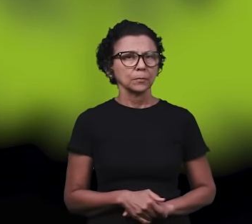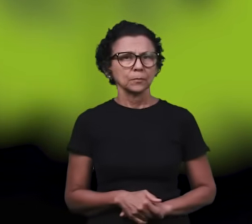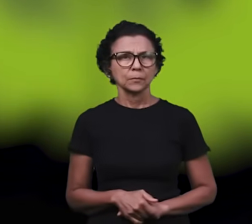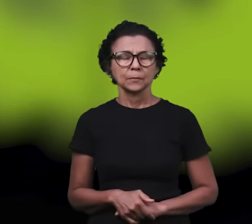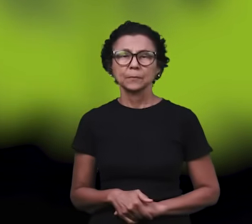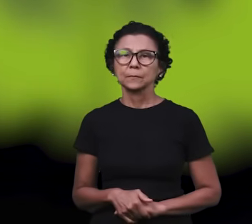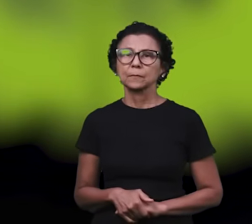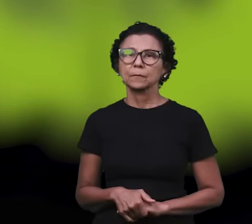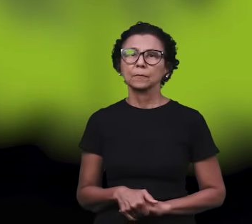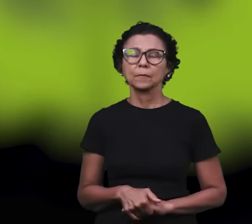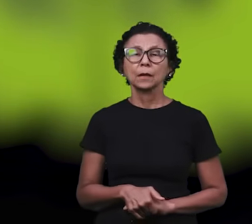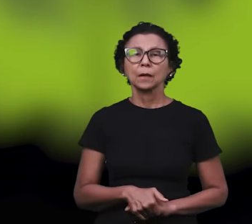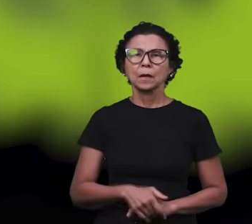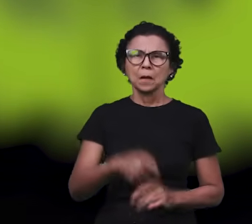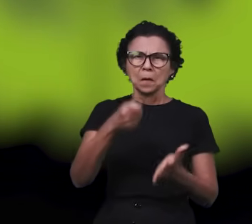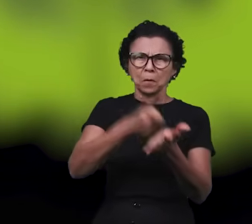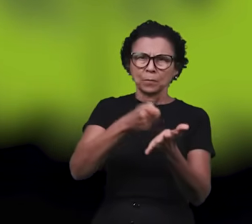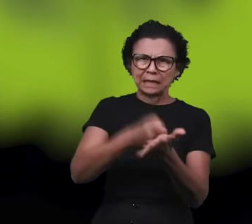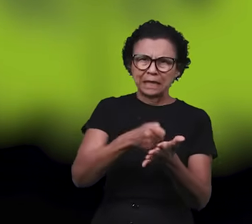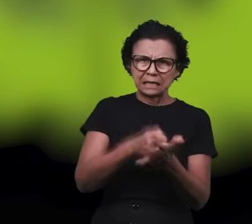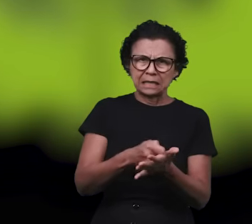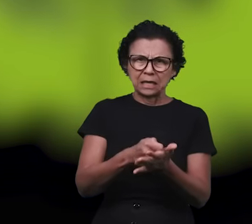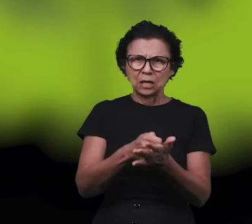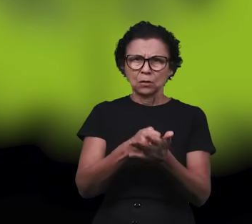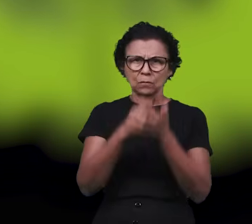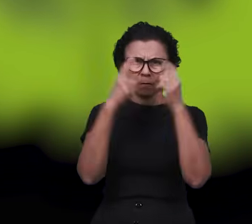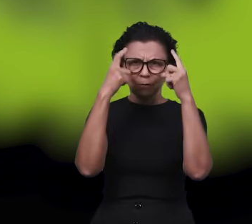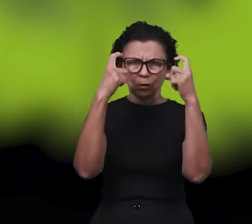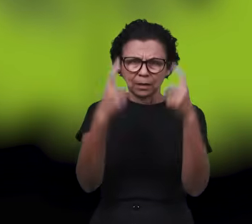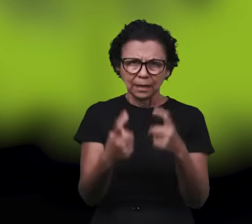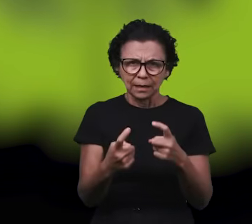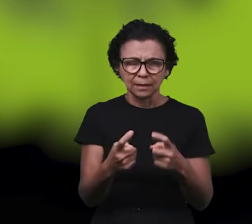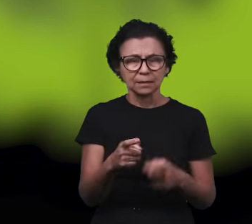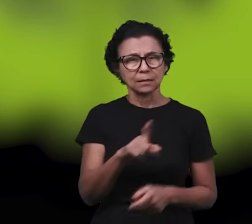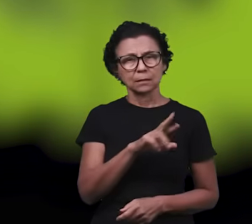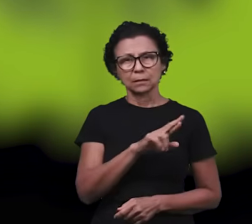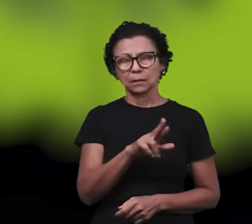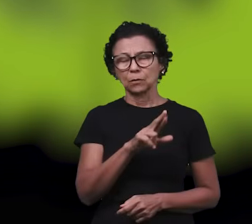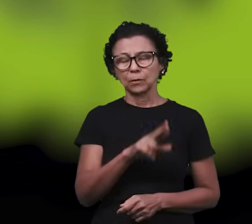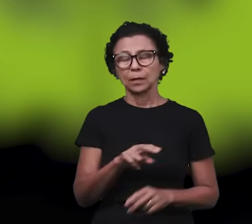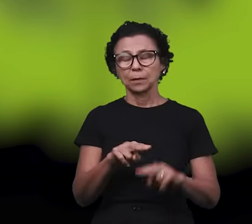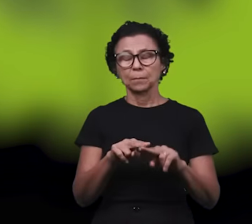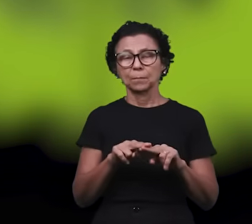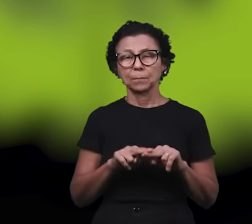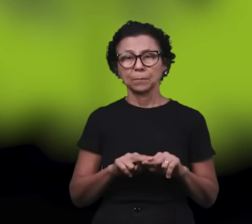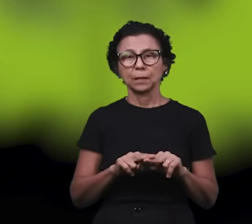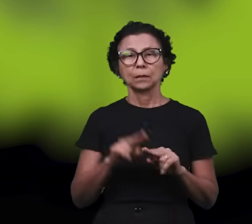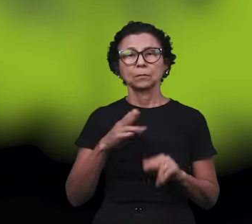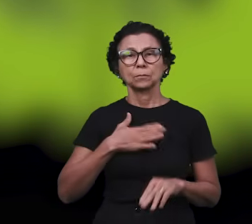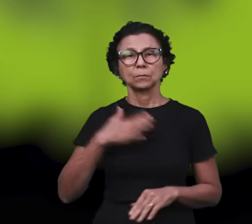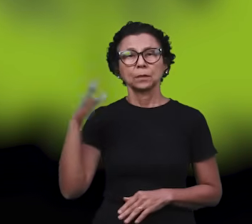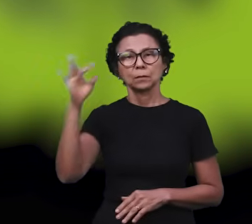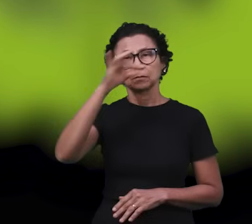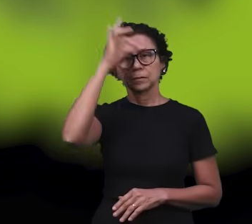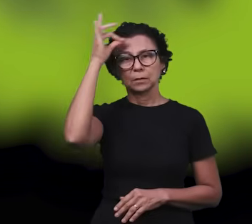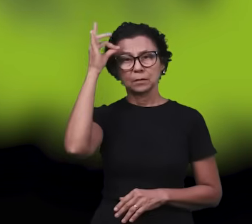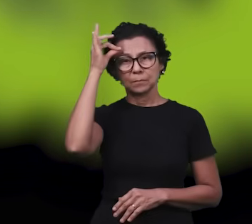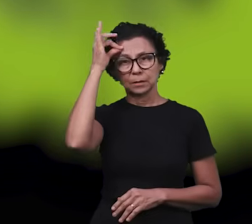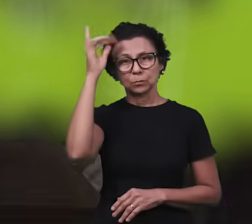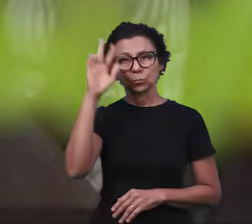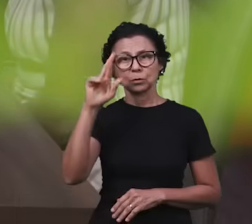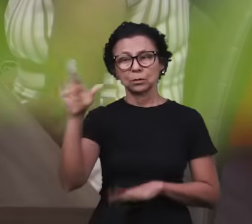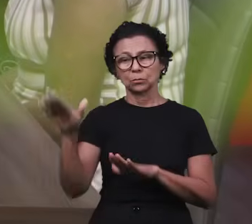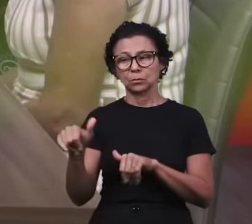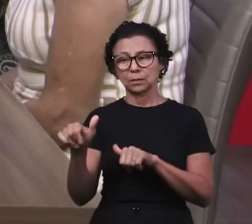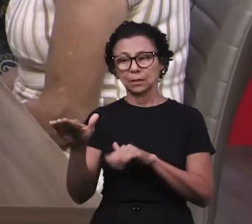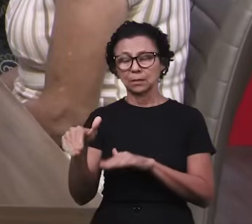por violência, mas pelo meu Espírito, diz o Senhor dos Exércitos. E esse é um texto que nos